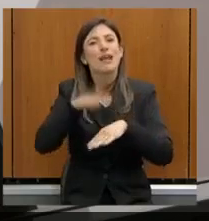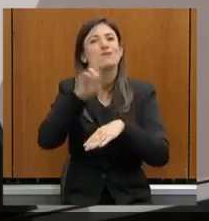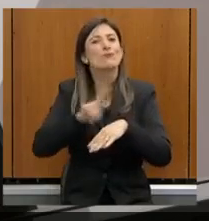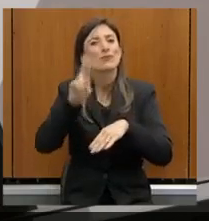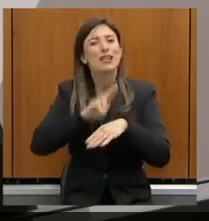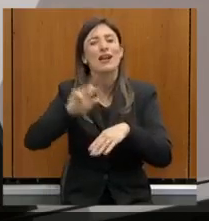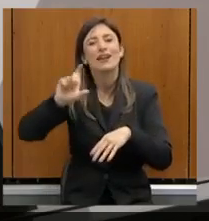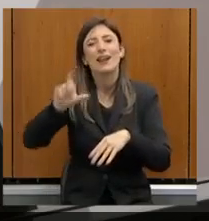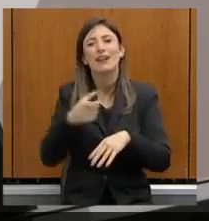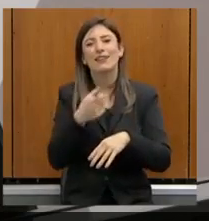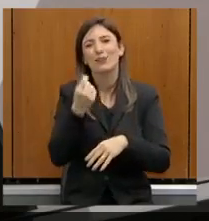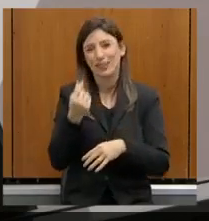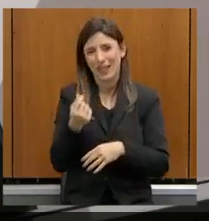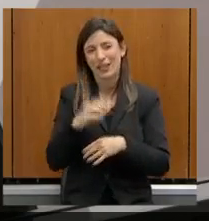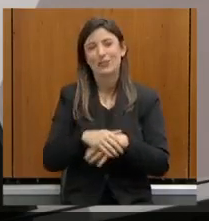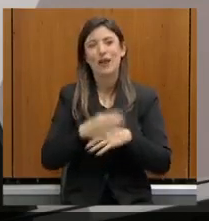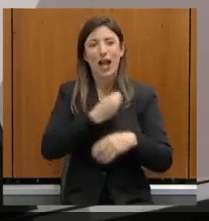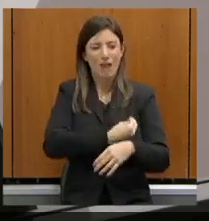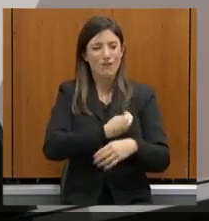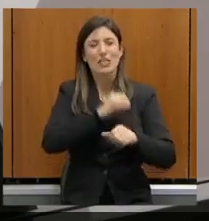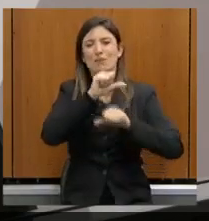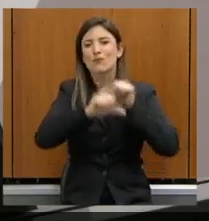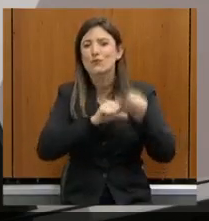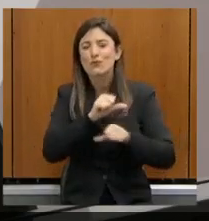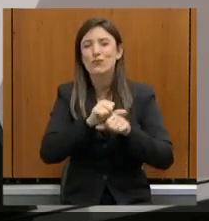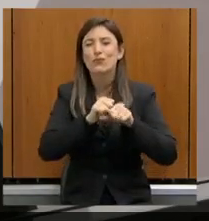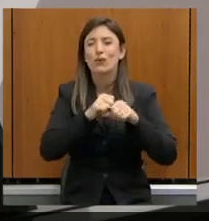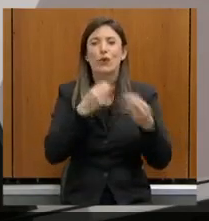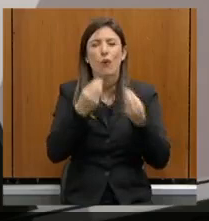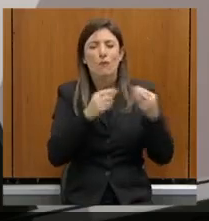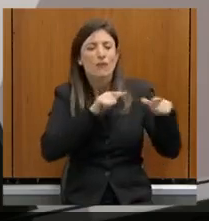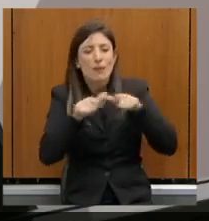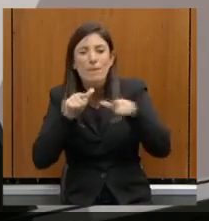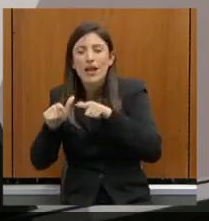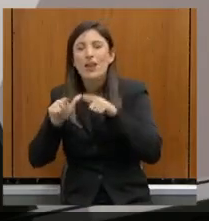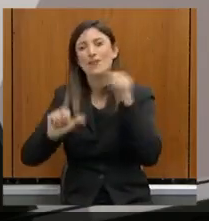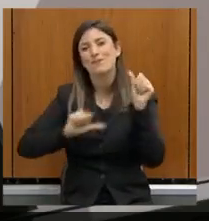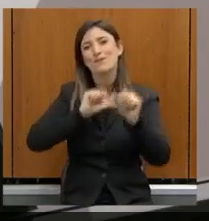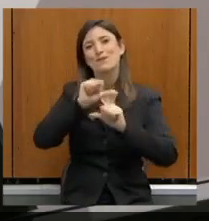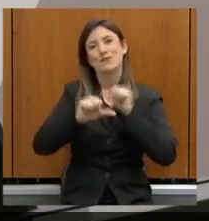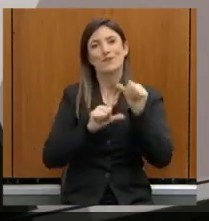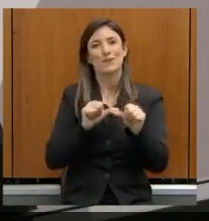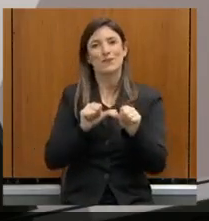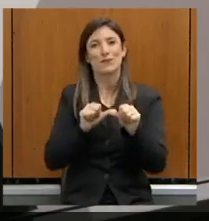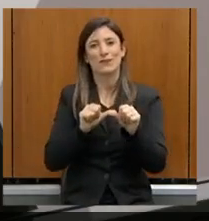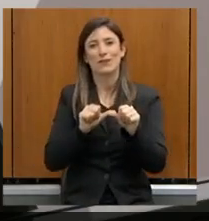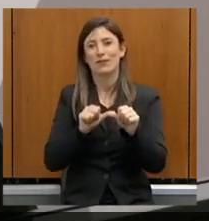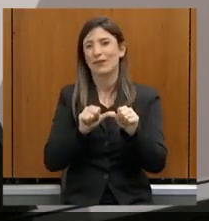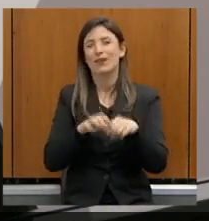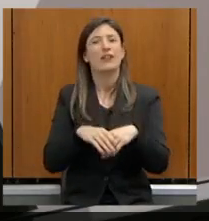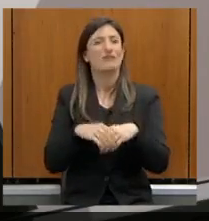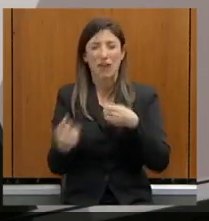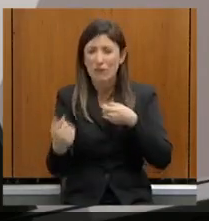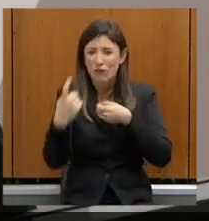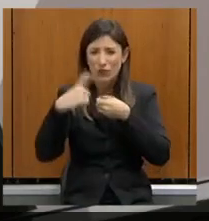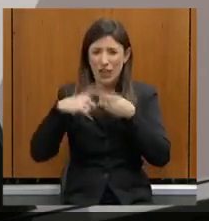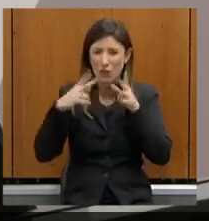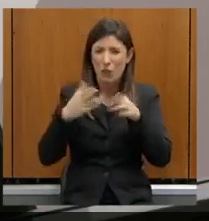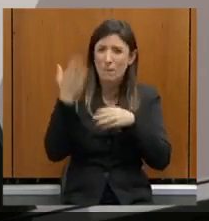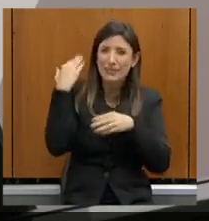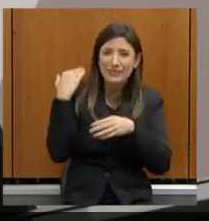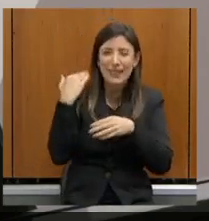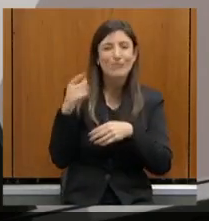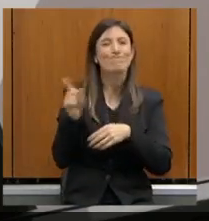a forma de trabalho mudou e não pensemos que voltará a ser como era. A história da